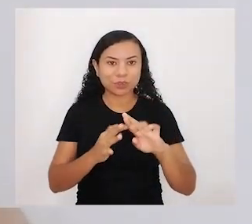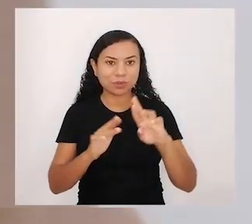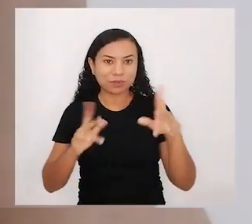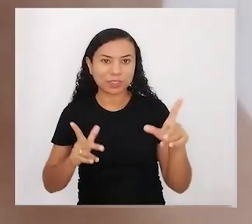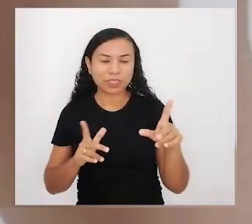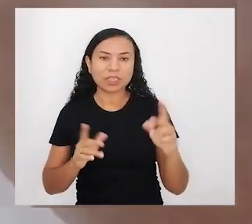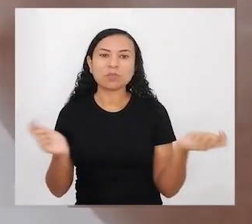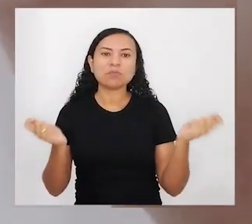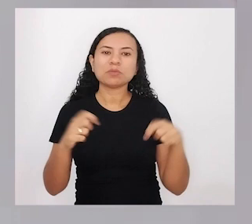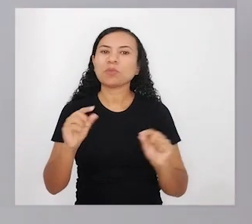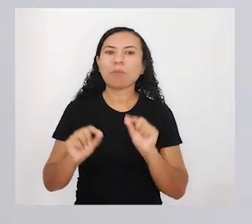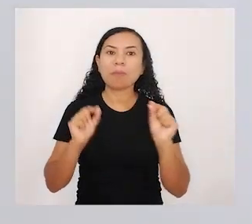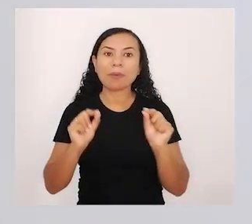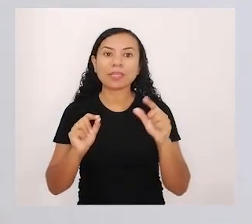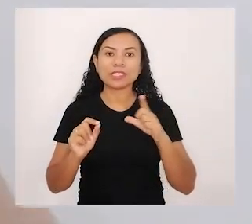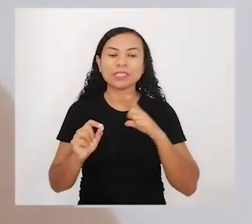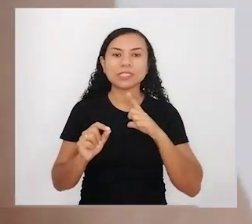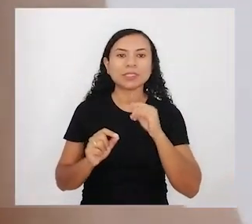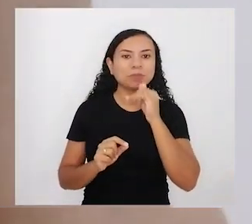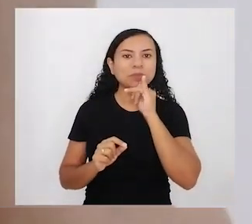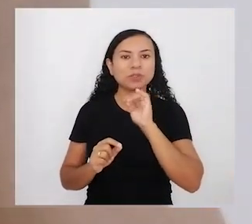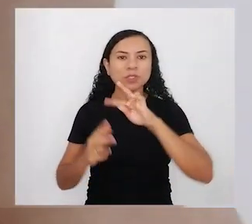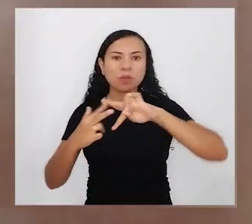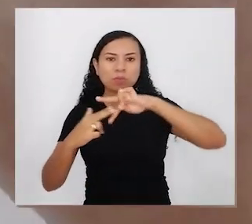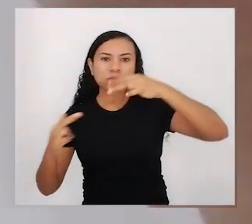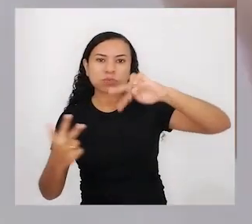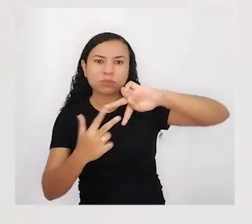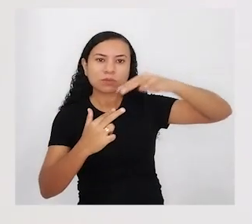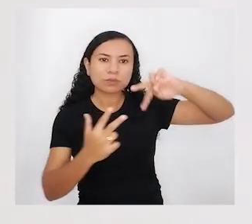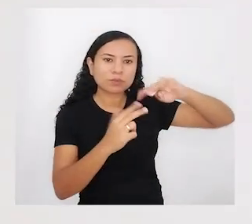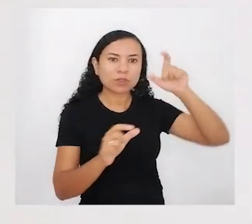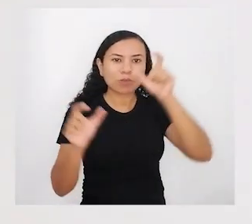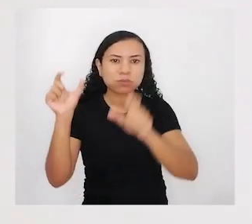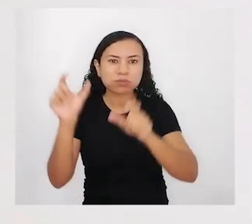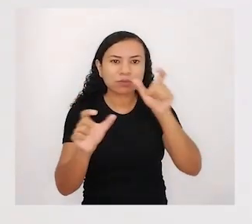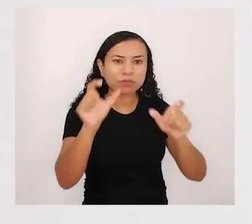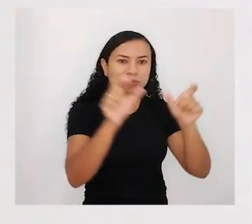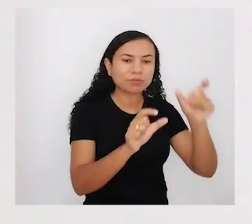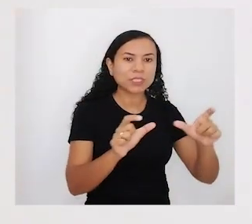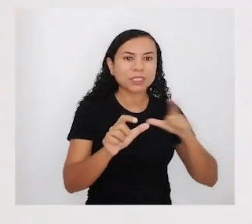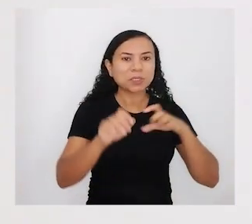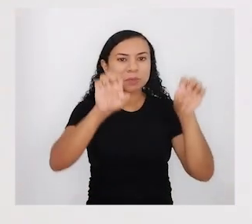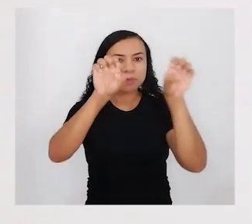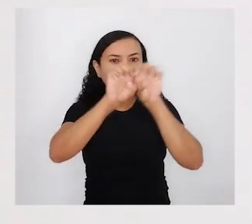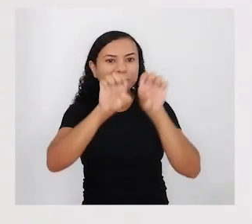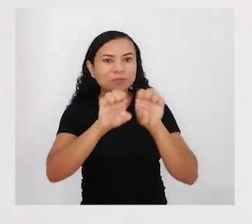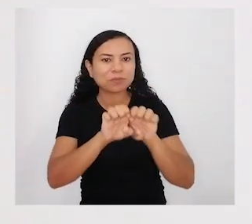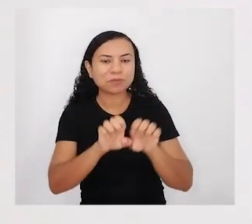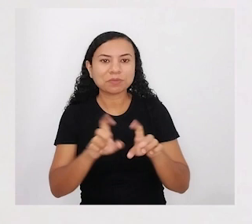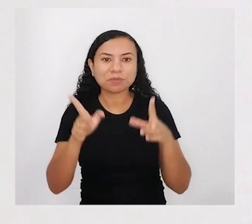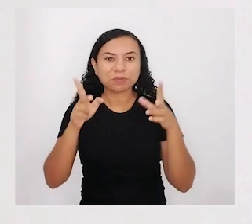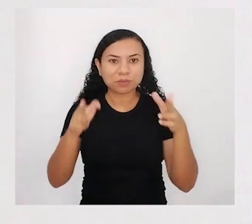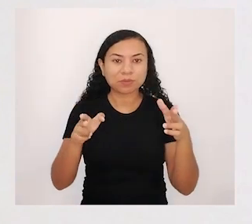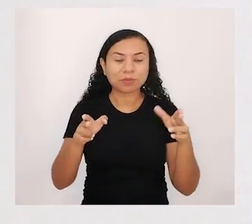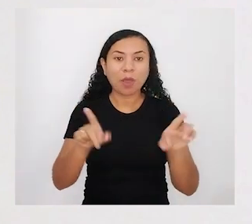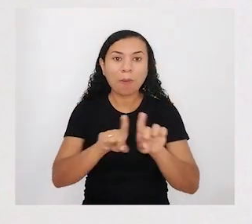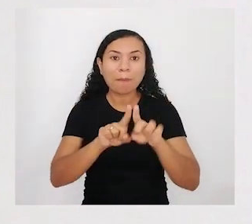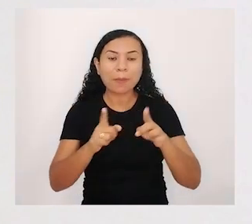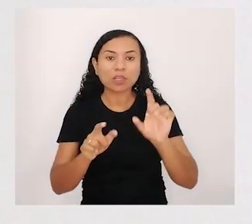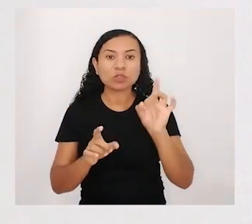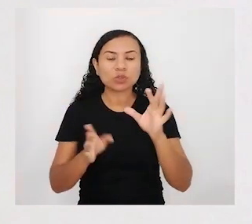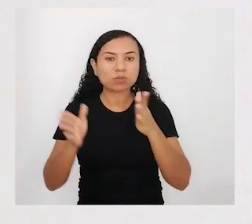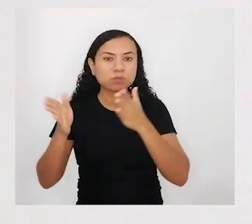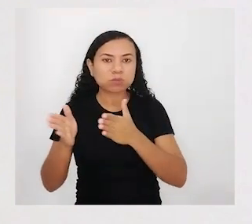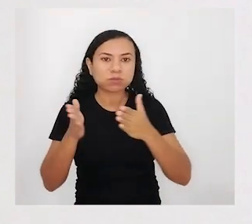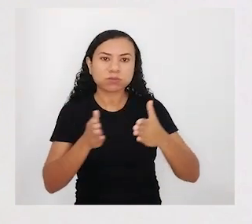porque a molécula de DNA de todos os organismos compartilham as mesmas estruturas, diferindo apenas na sequência em que as